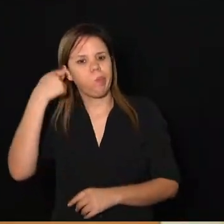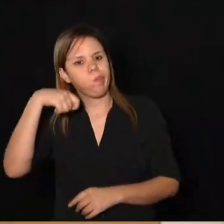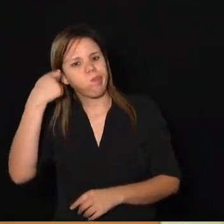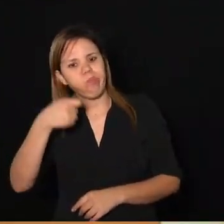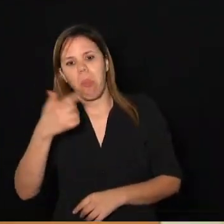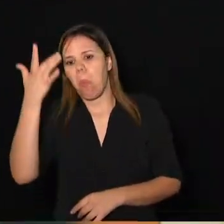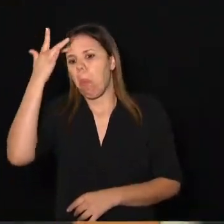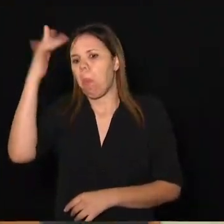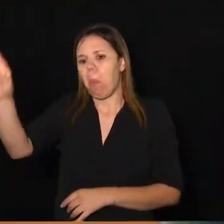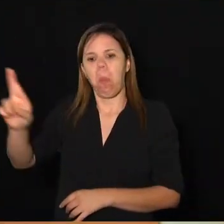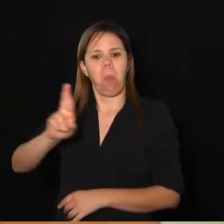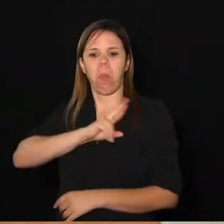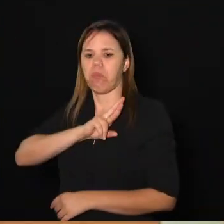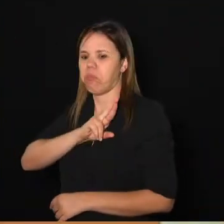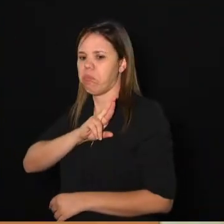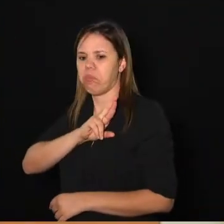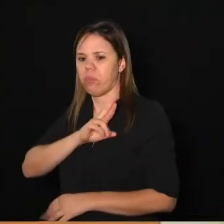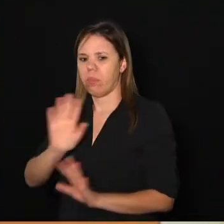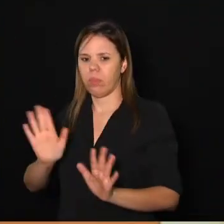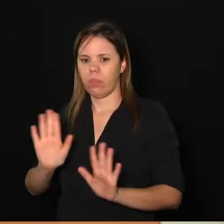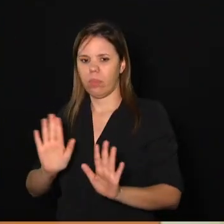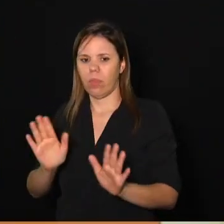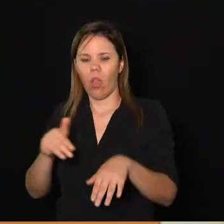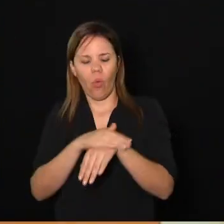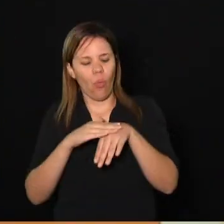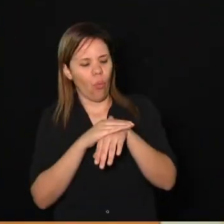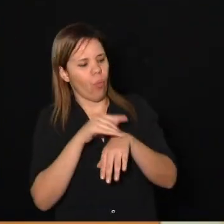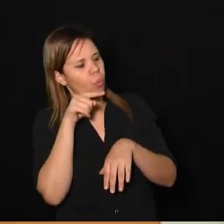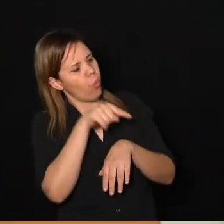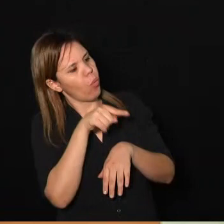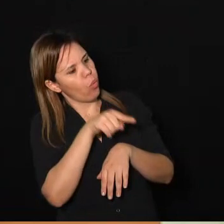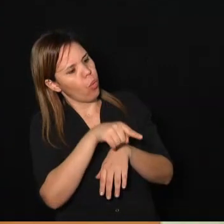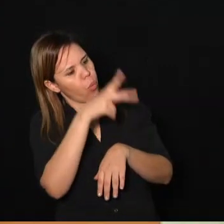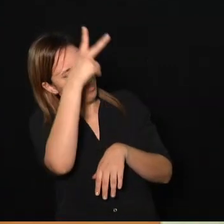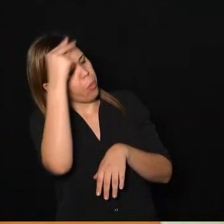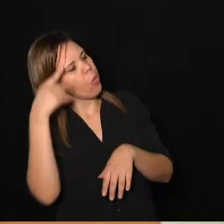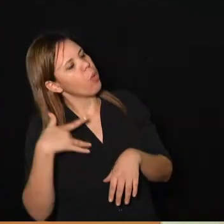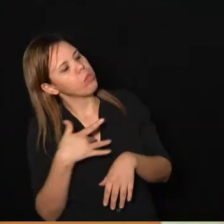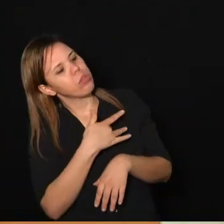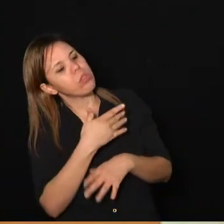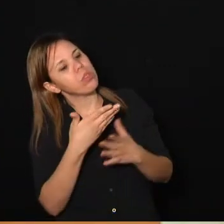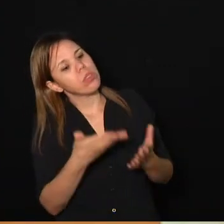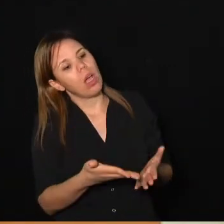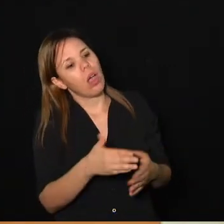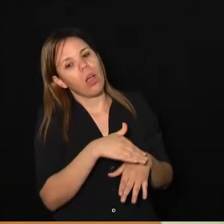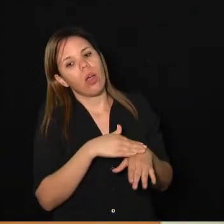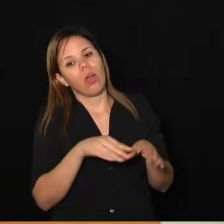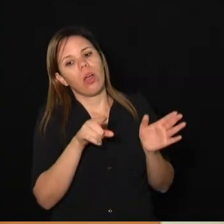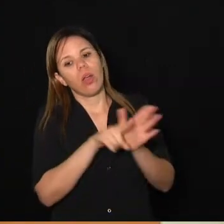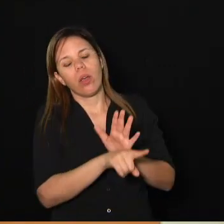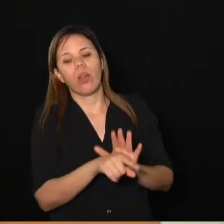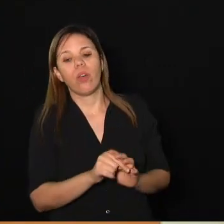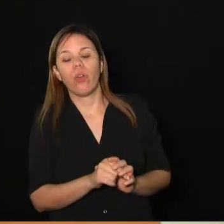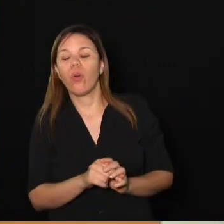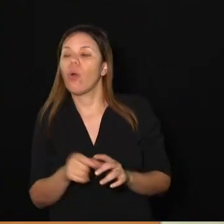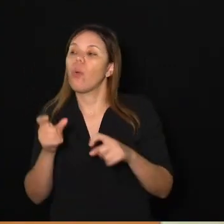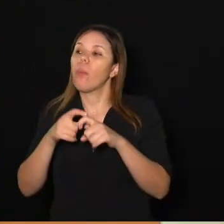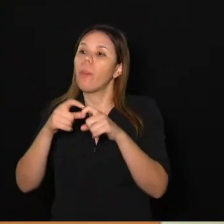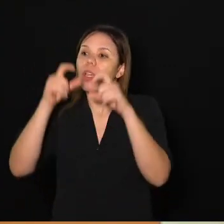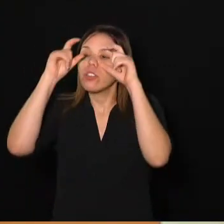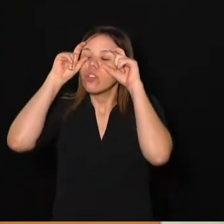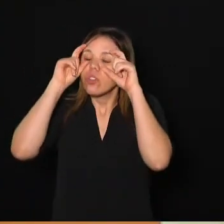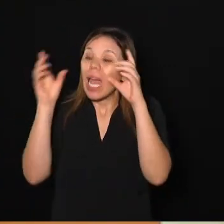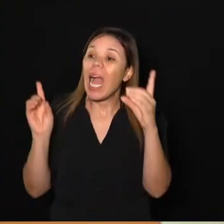então eu conversei com uma pessoa que trabalha num posto de saúde e ela me disse que um oftalmologista